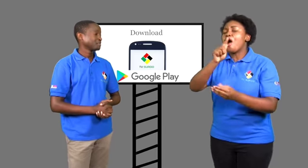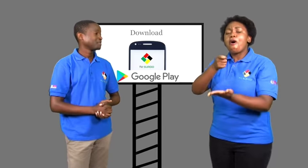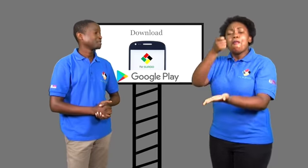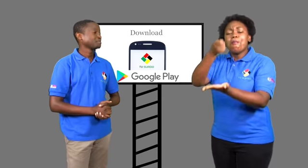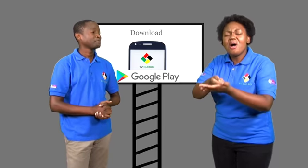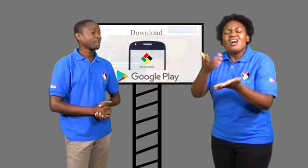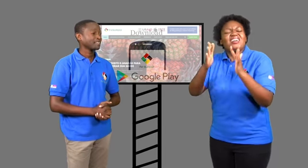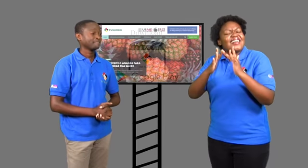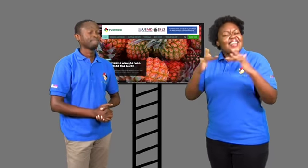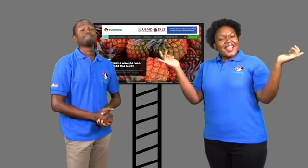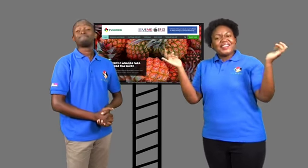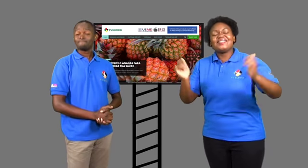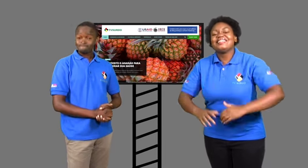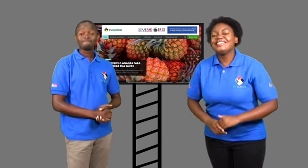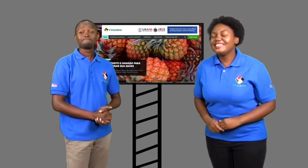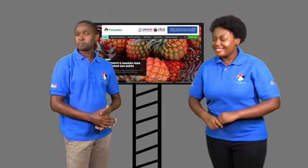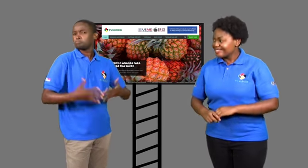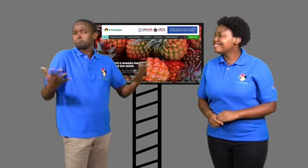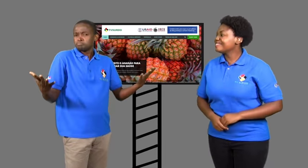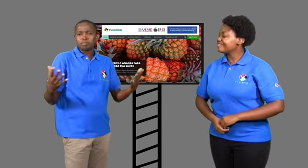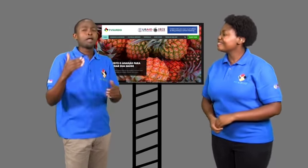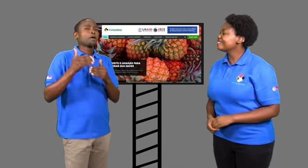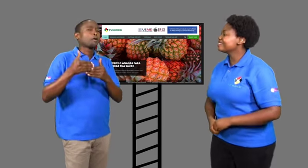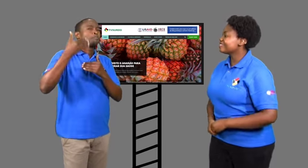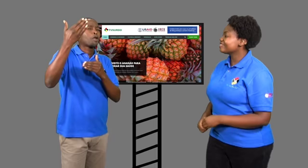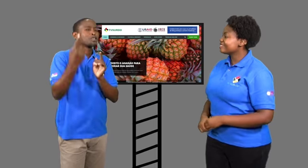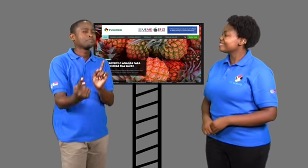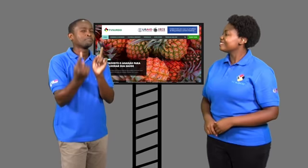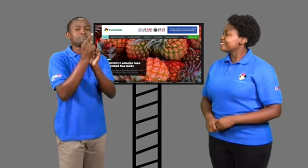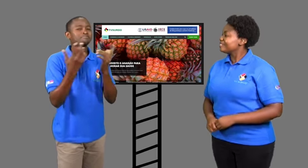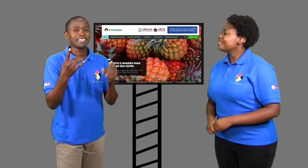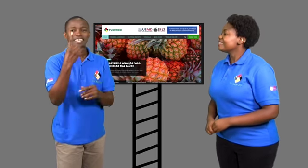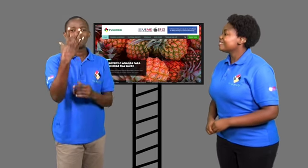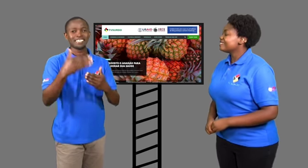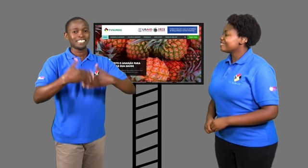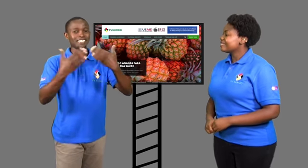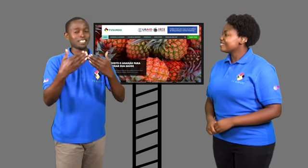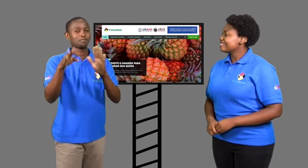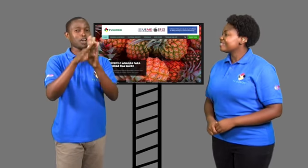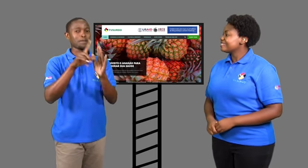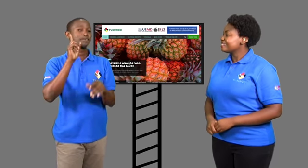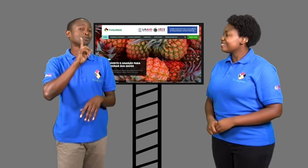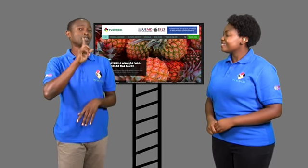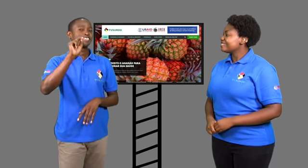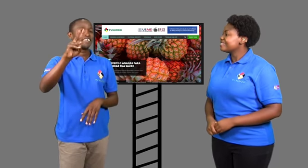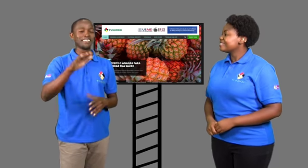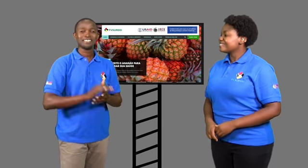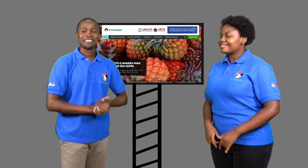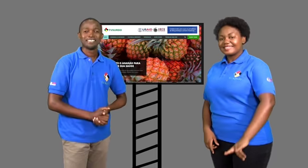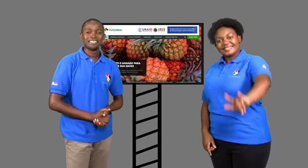É tudo uma rala. Próximo encontro fica marcado de hoje a 15 dias.